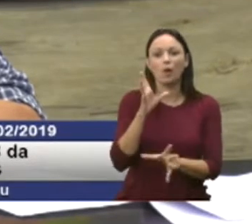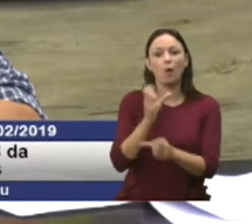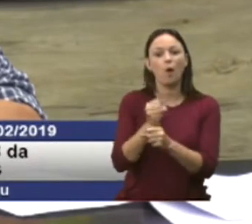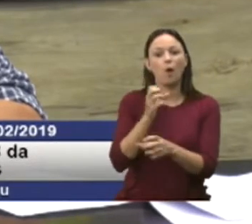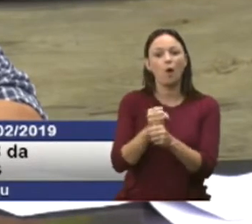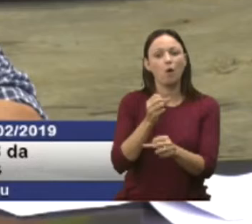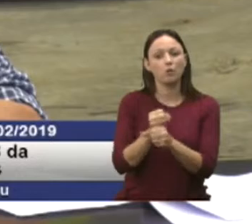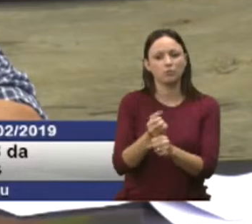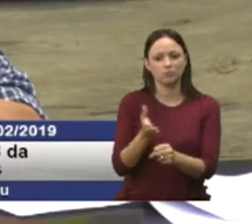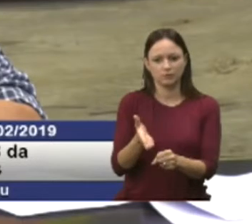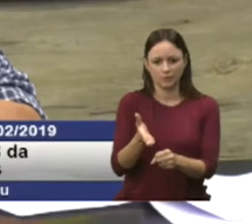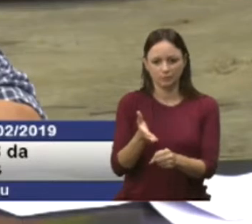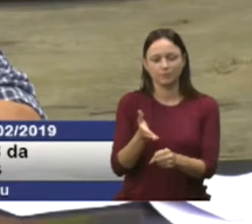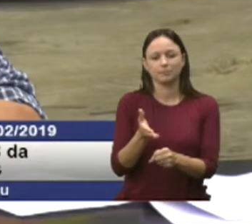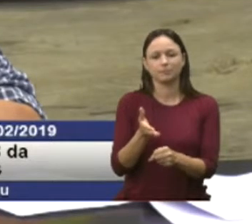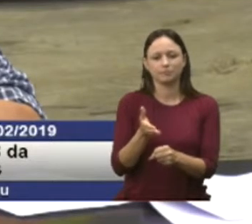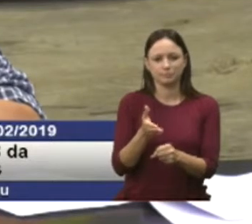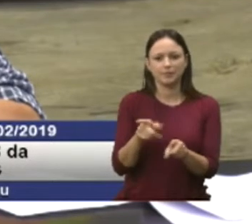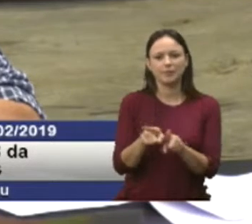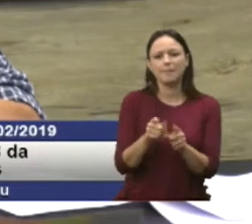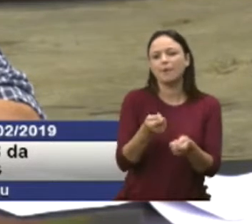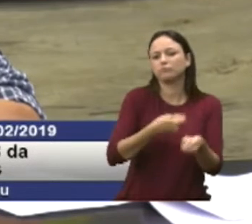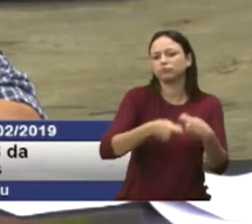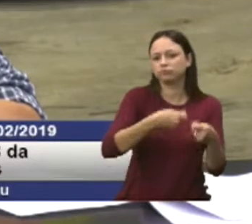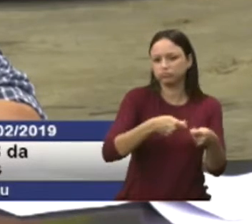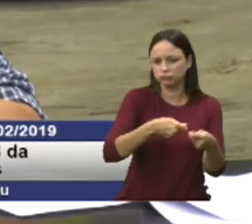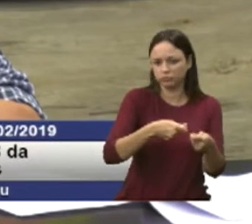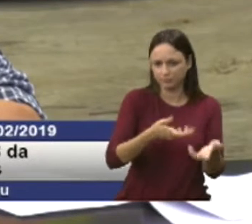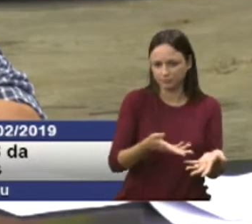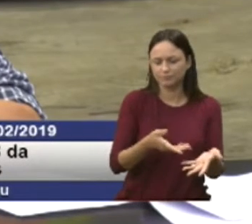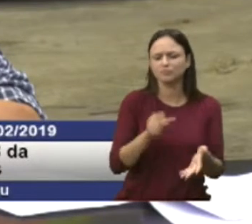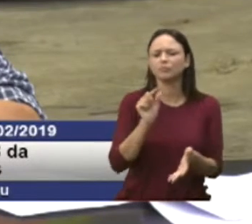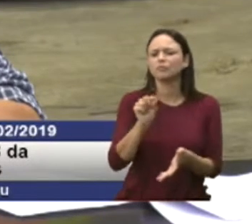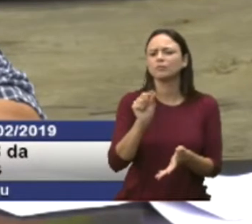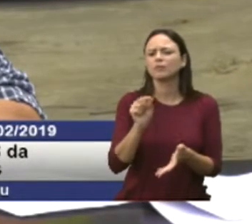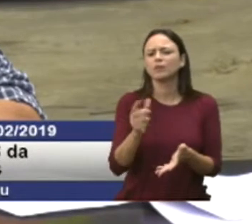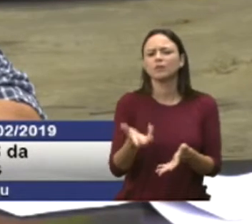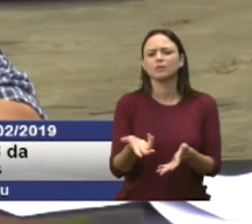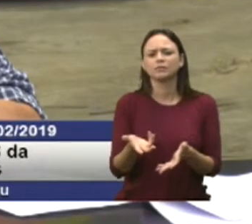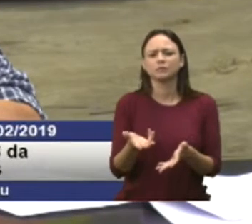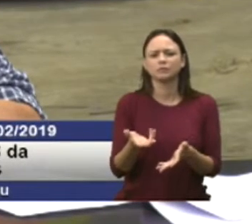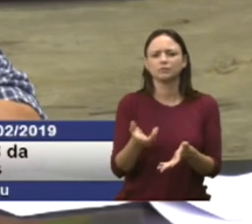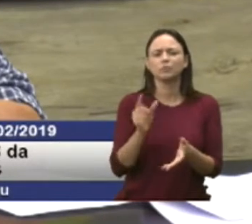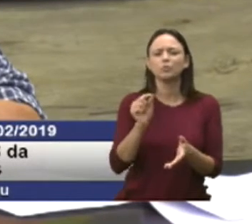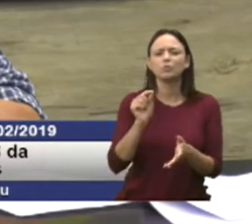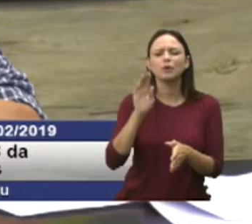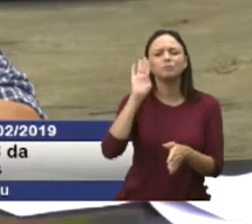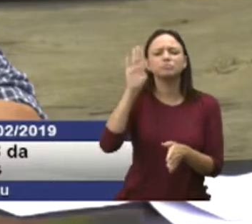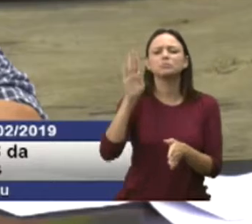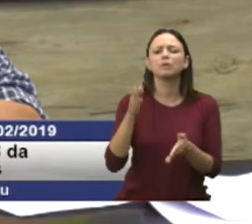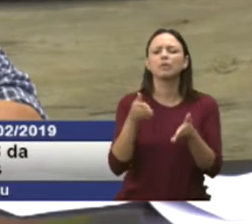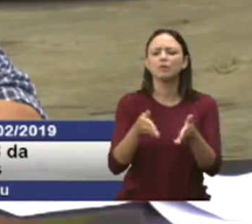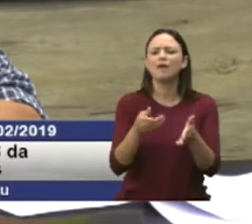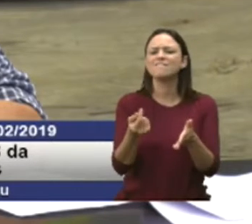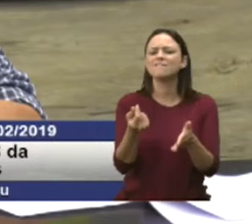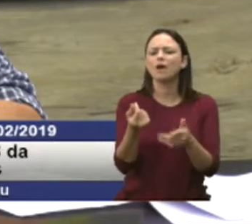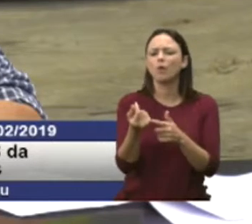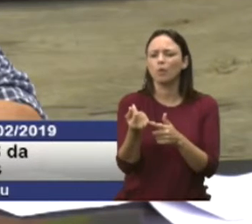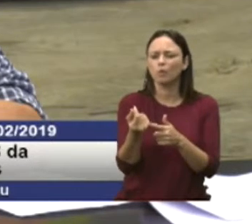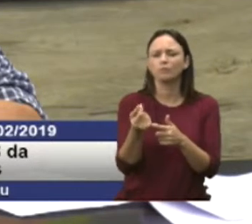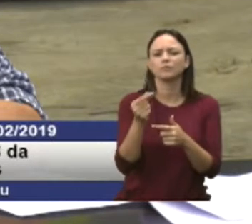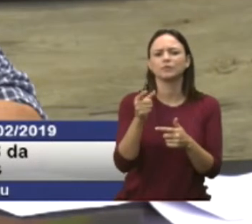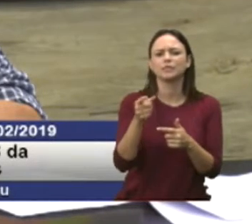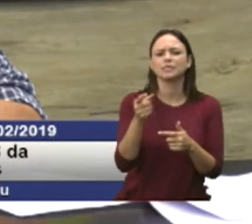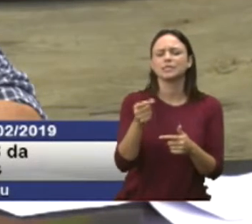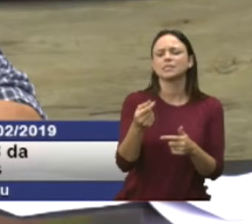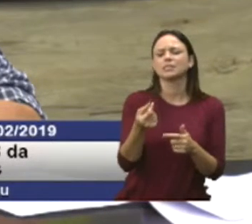tá? E financeiro também. Mas o que se leva em consideração nesses valores? Esse superávit